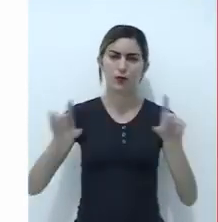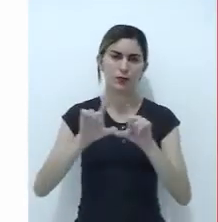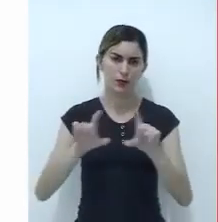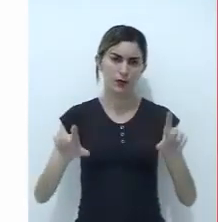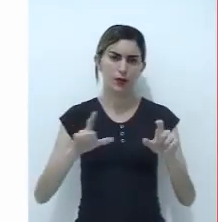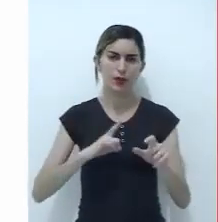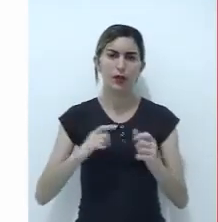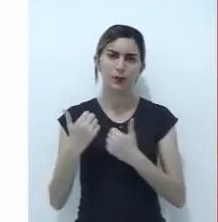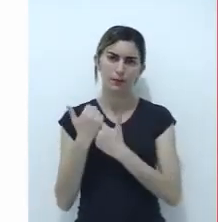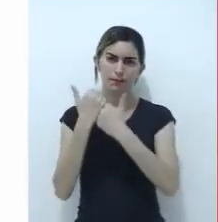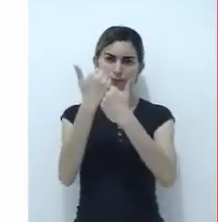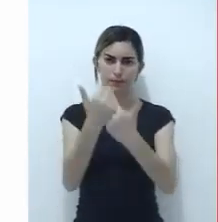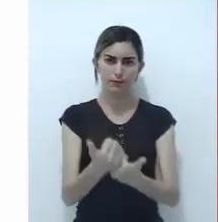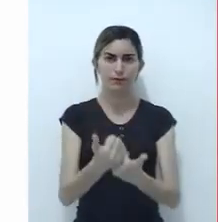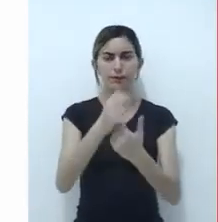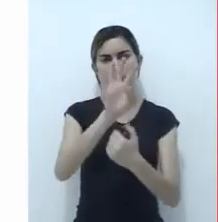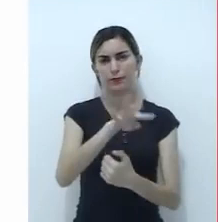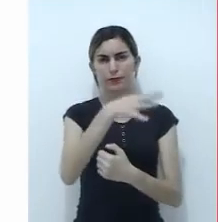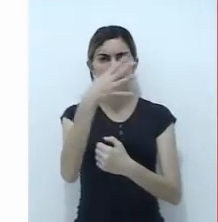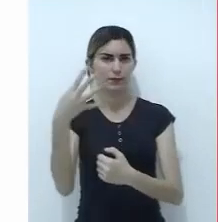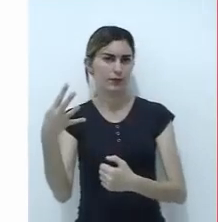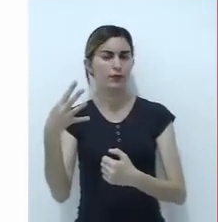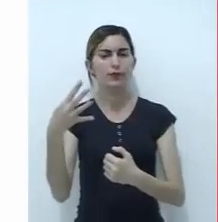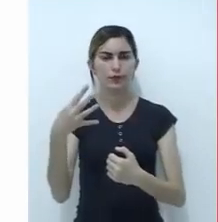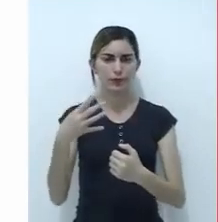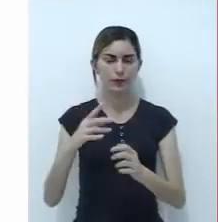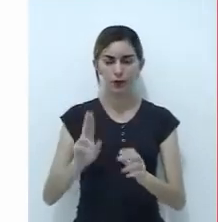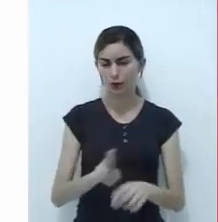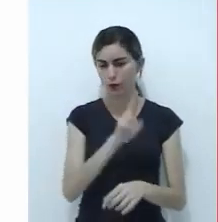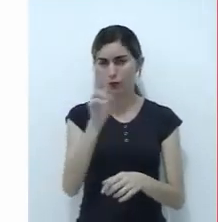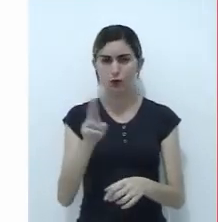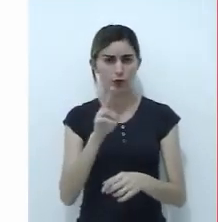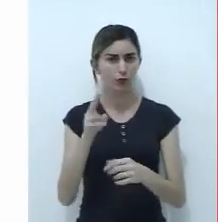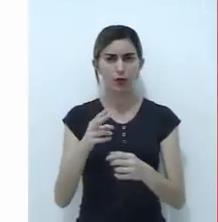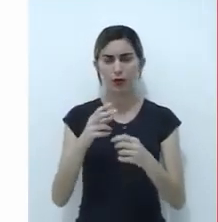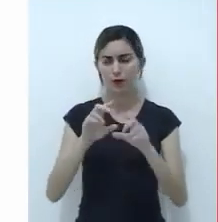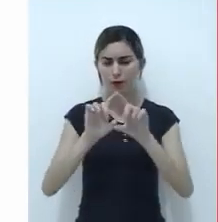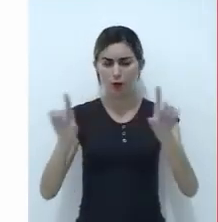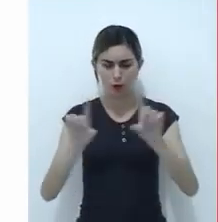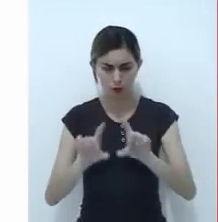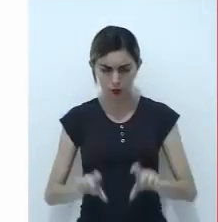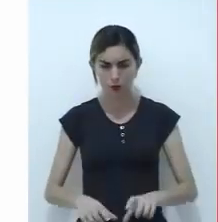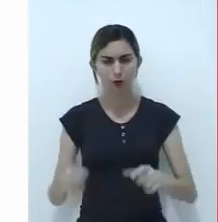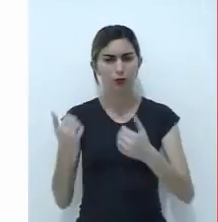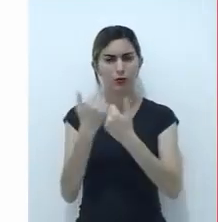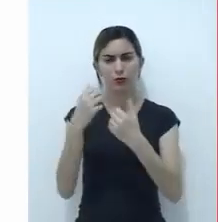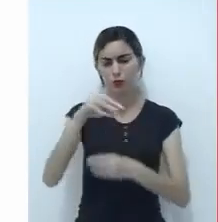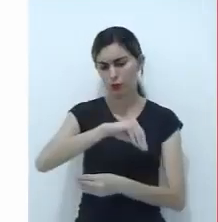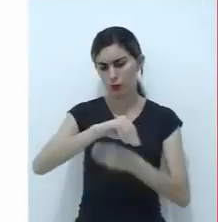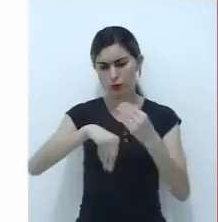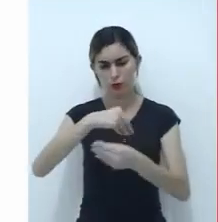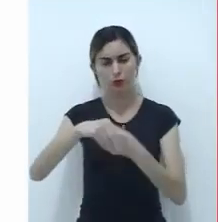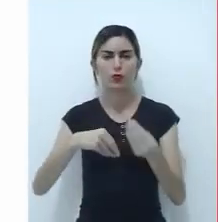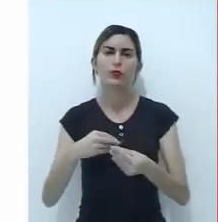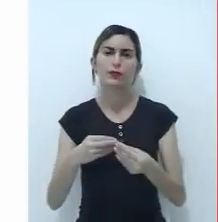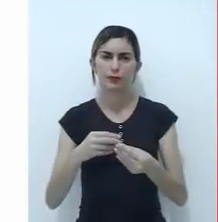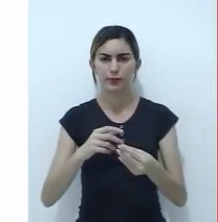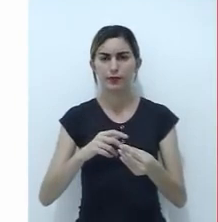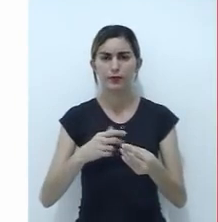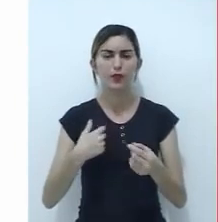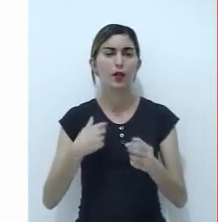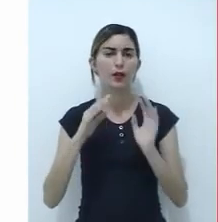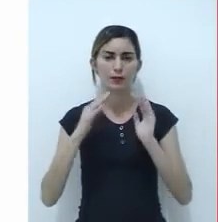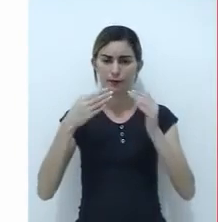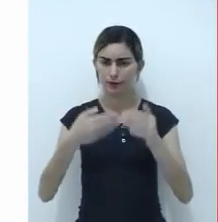equação ela tem uma representação gráfica e vai se utilizar fórmulas de substâncias e